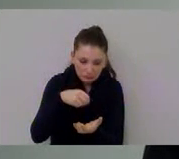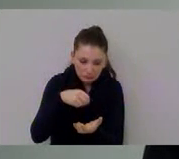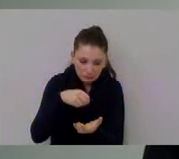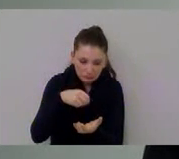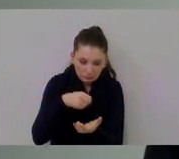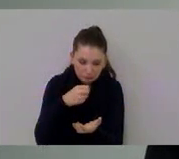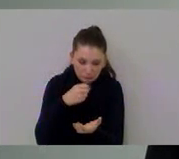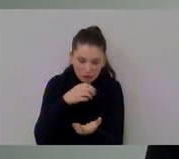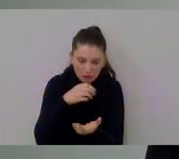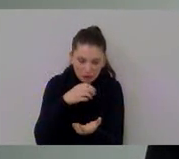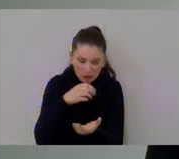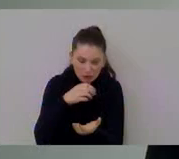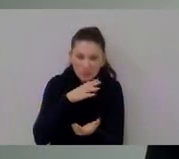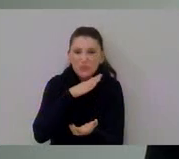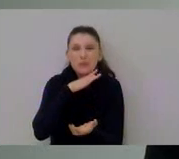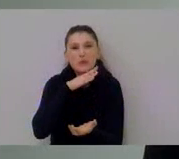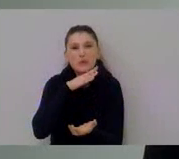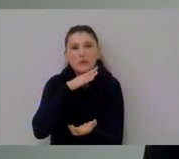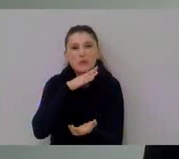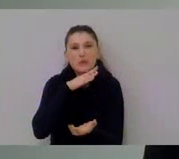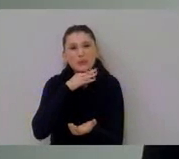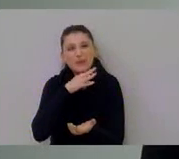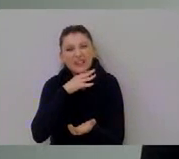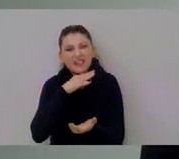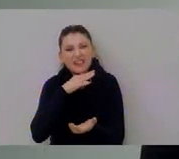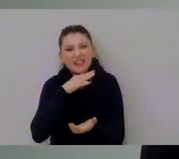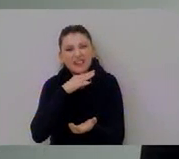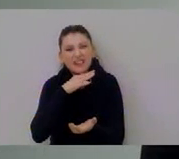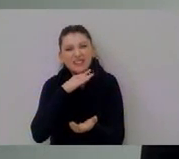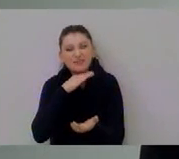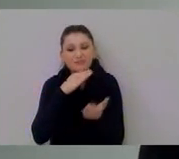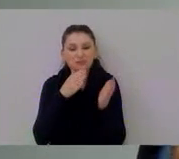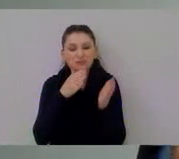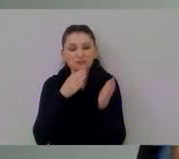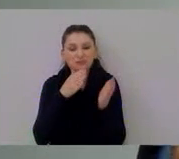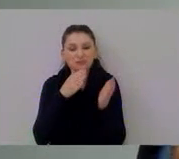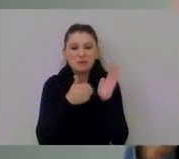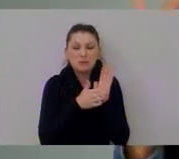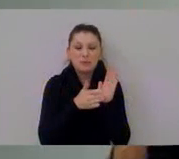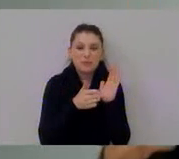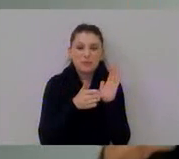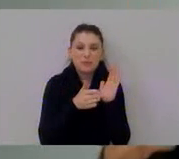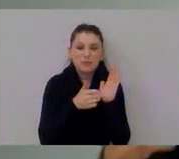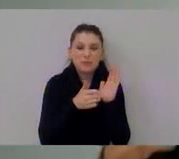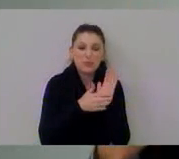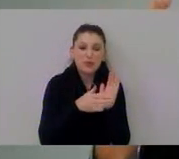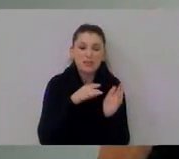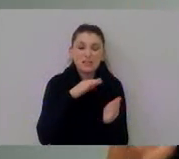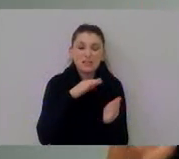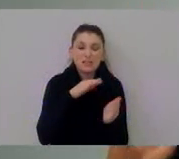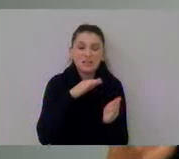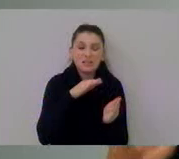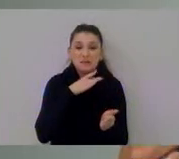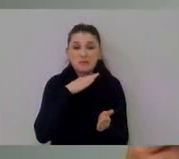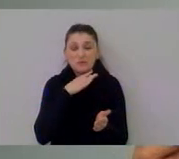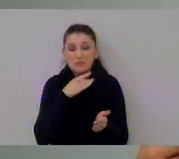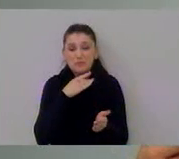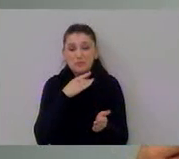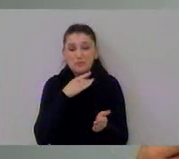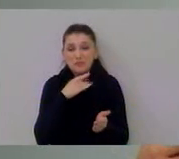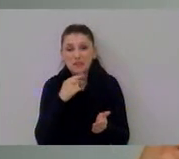era uma das propostas, e eu vi pela felicidade dos